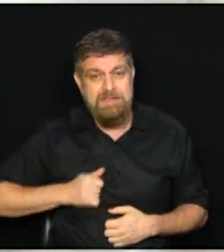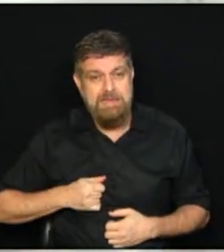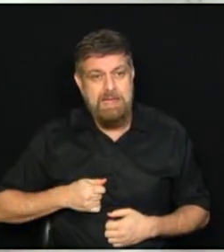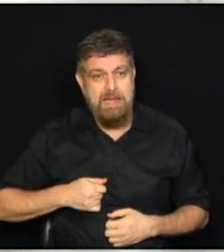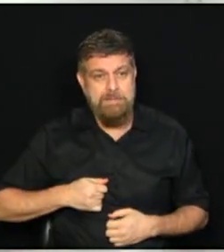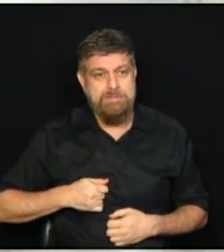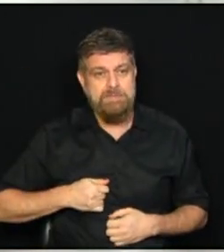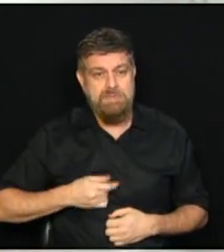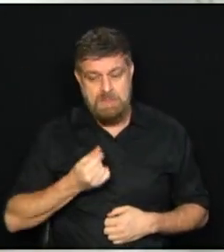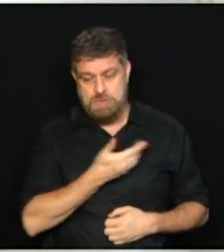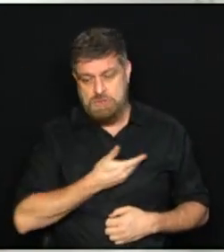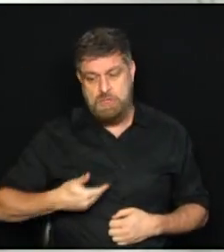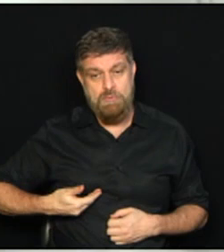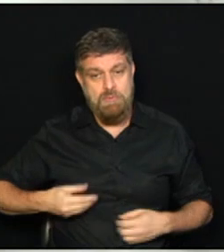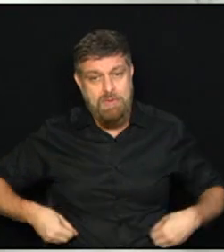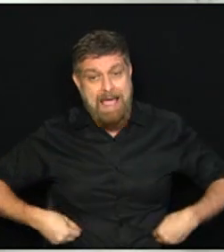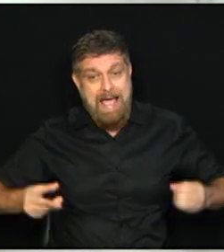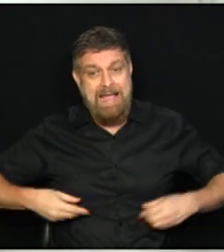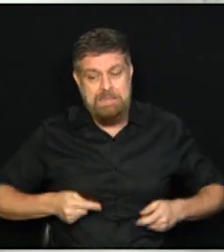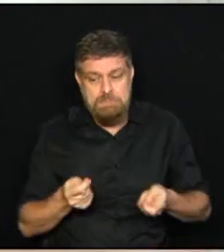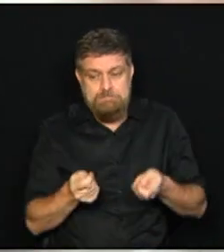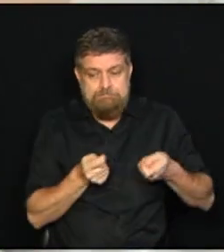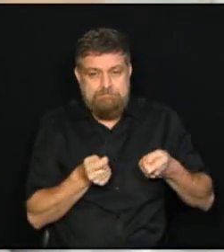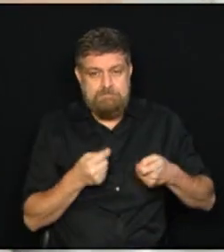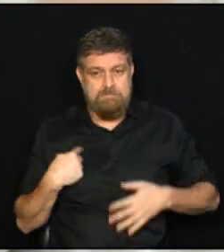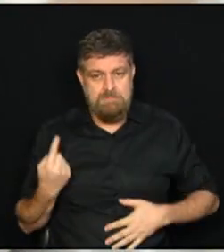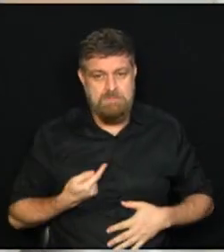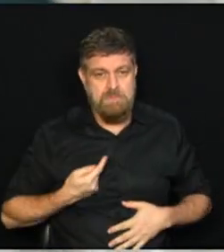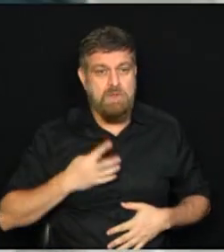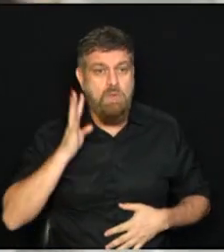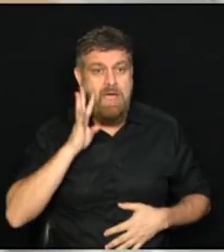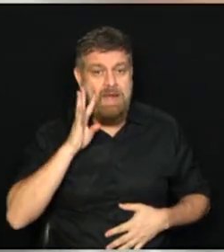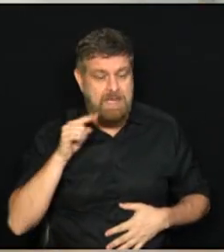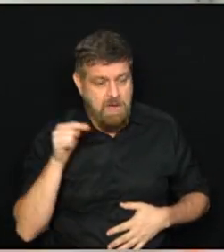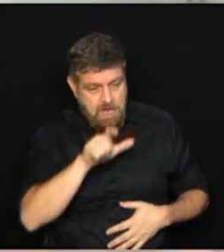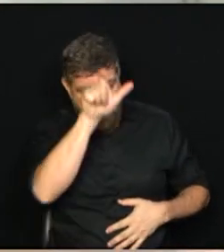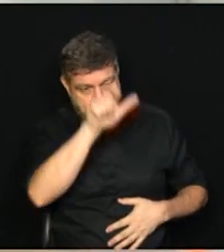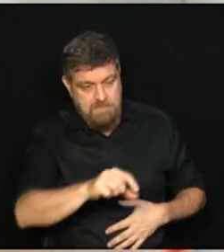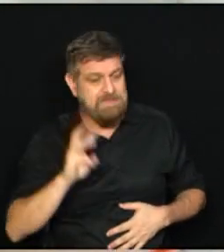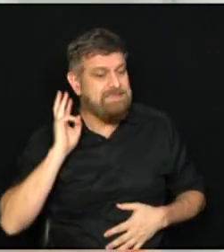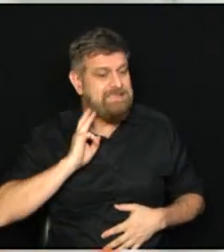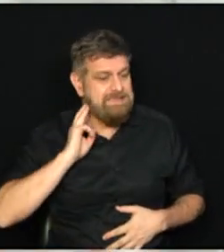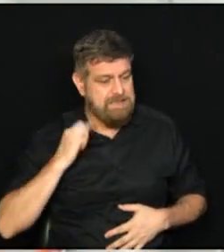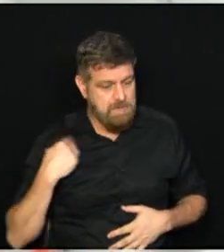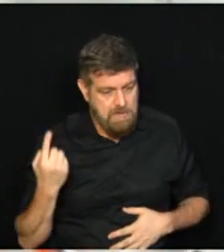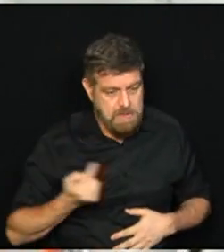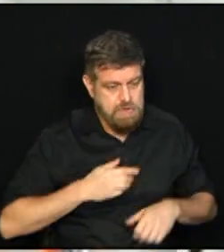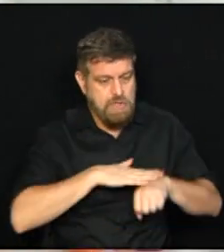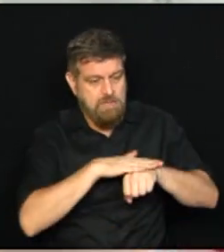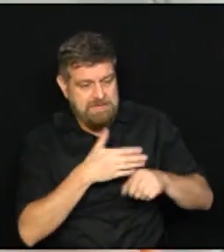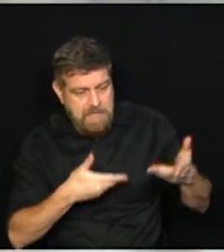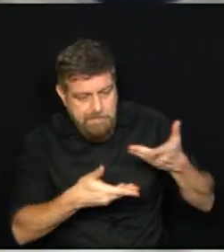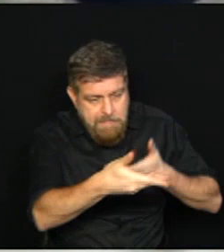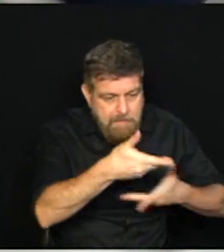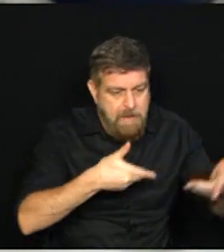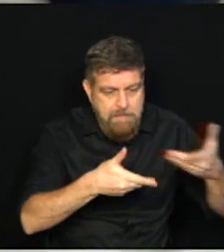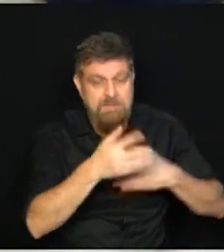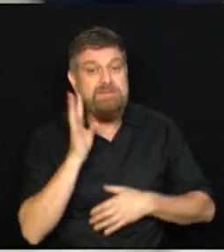recurso público. Então, acho bacana, Cecília, você trazer, se a gente tiver a oportunidade de falar um pouco, vai ser